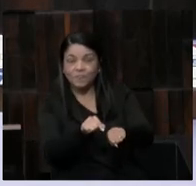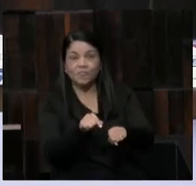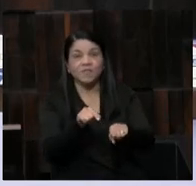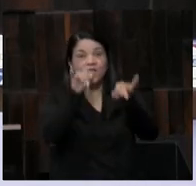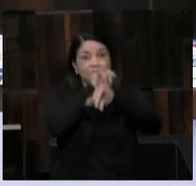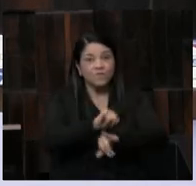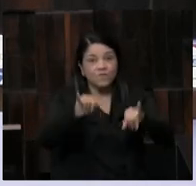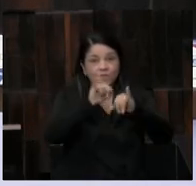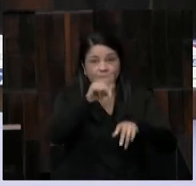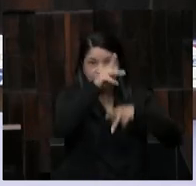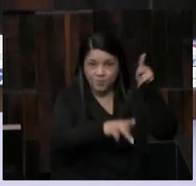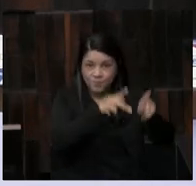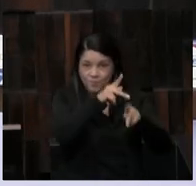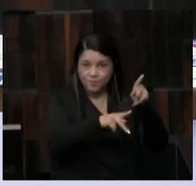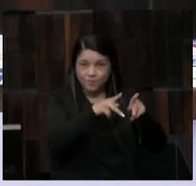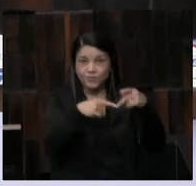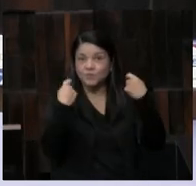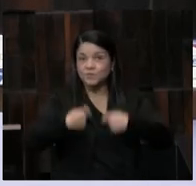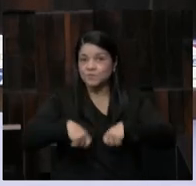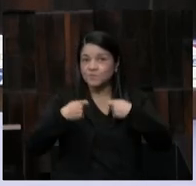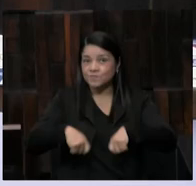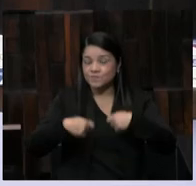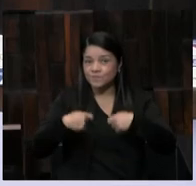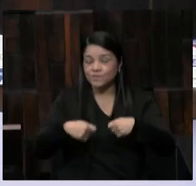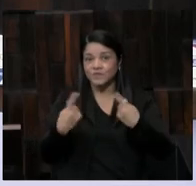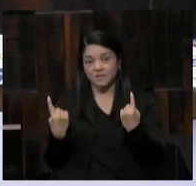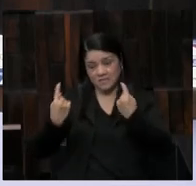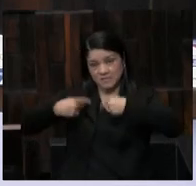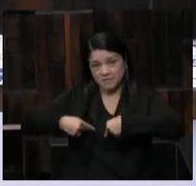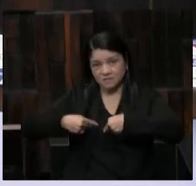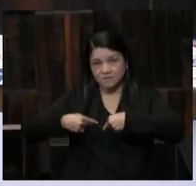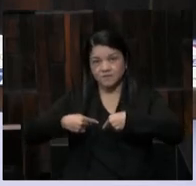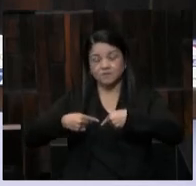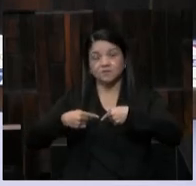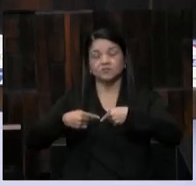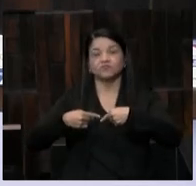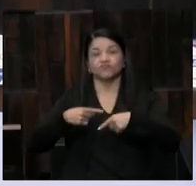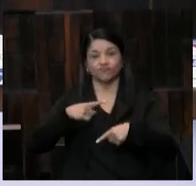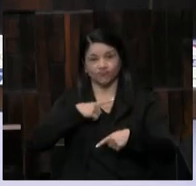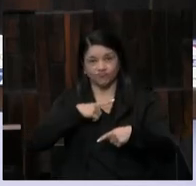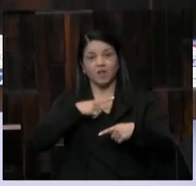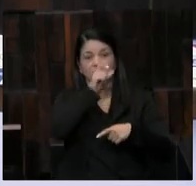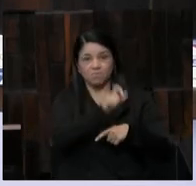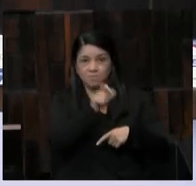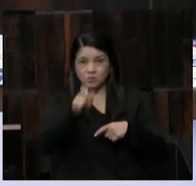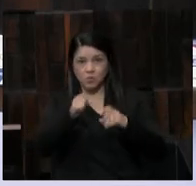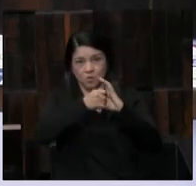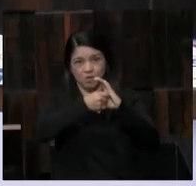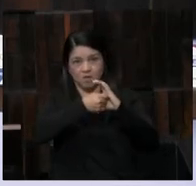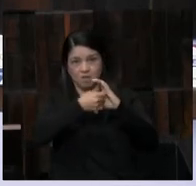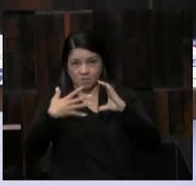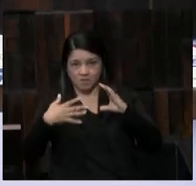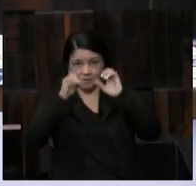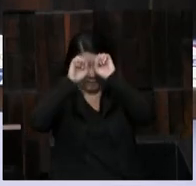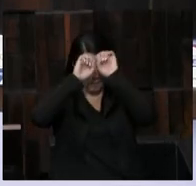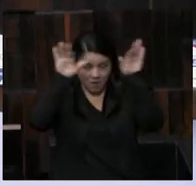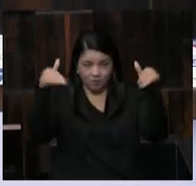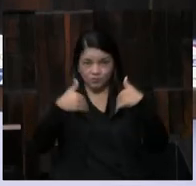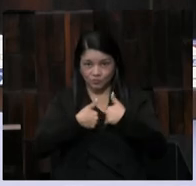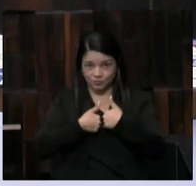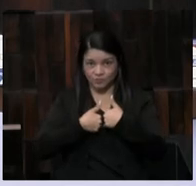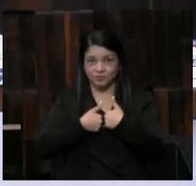geral sobre as necessidades e desafios enfrentados pelas pessoas autistas. Ao